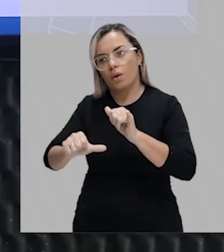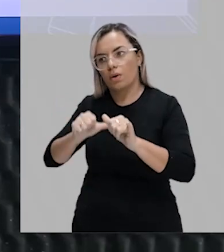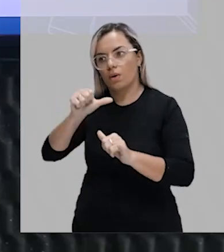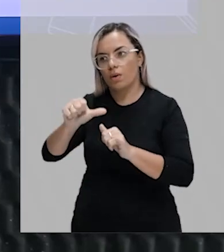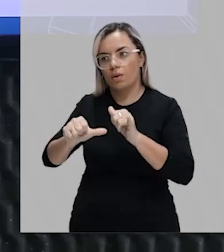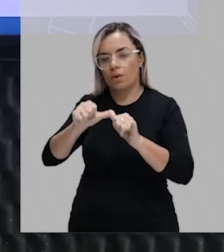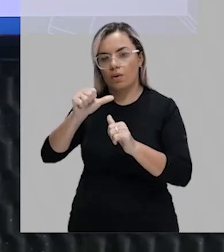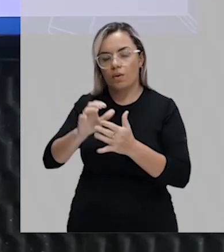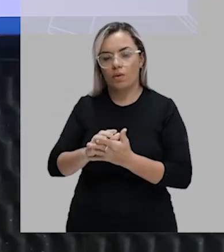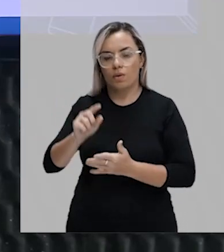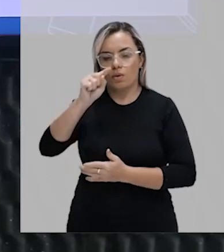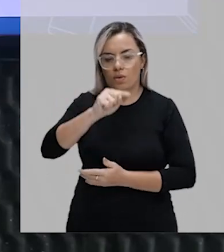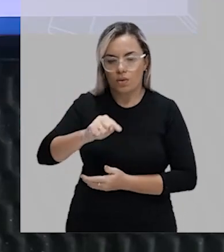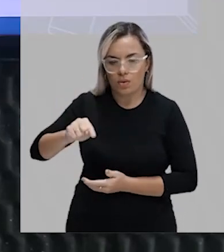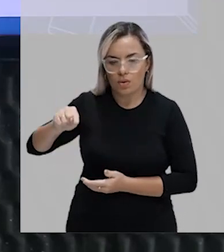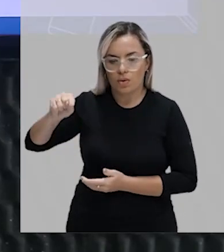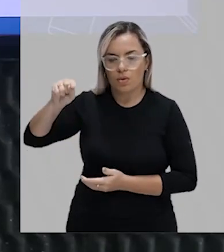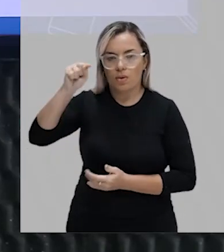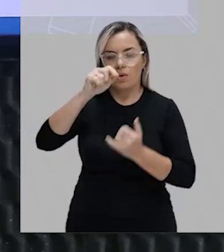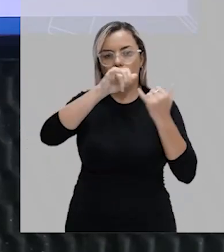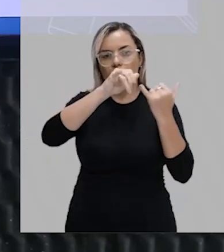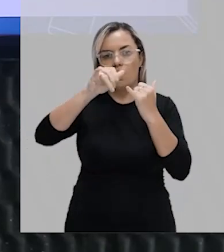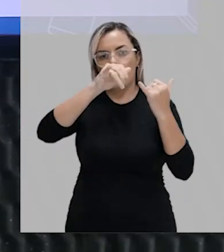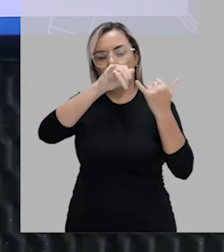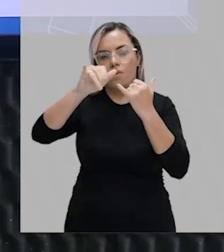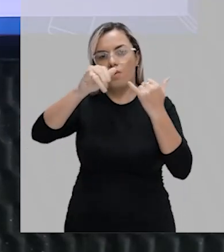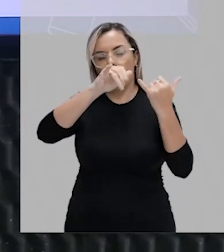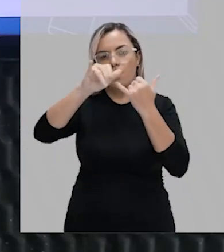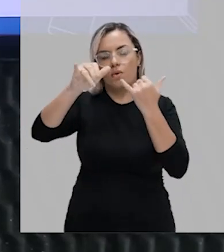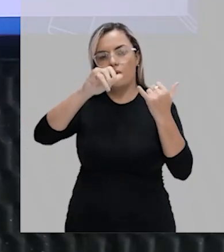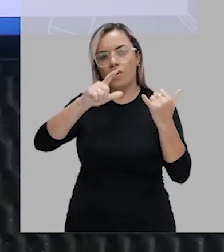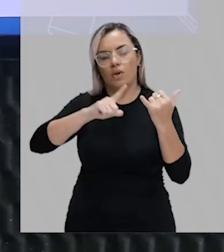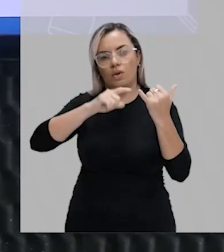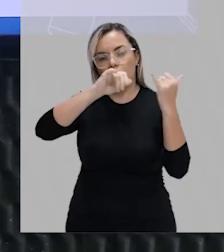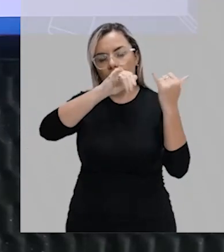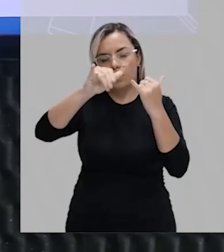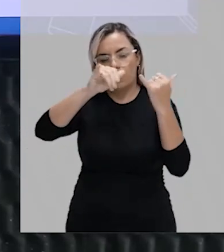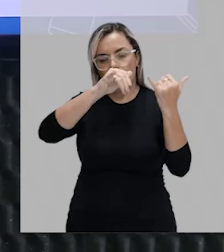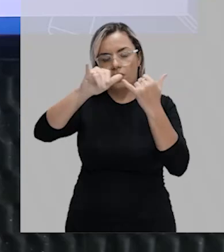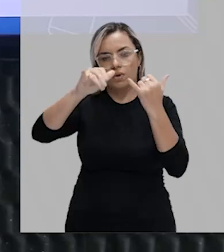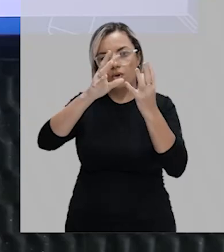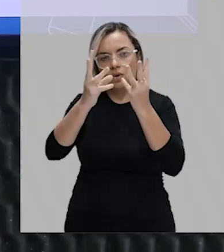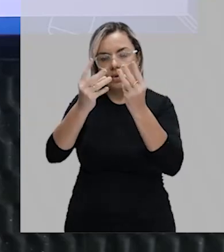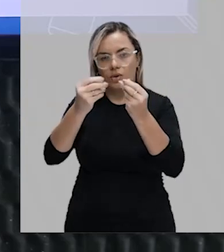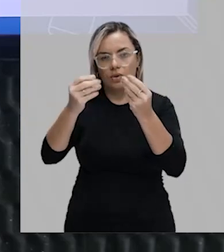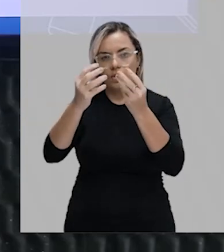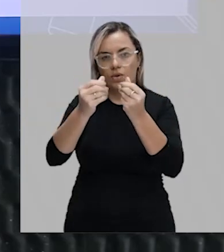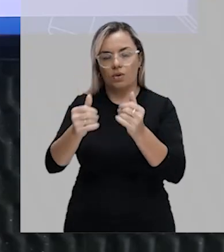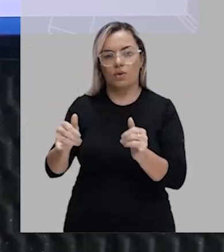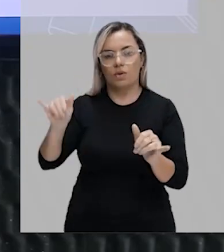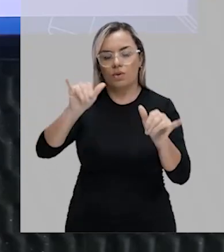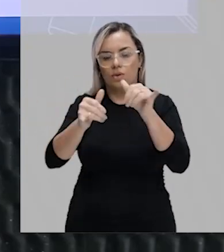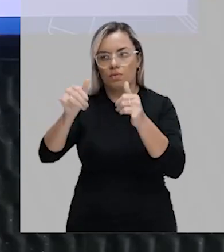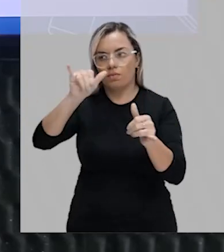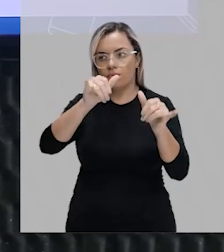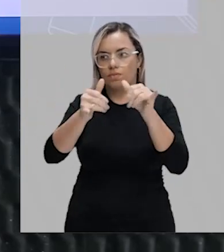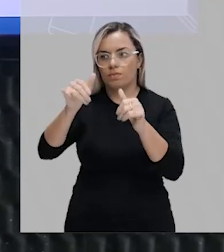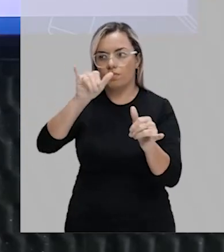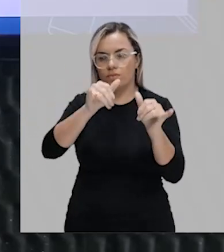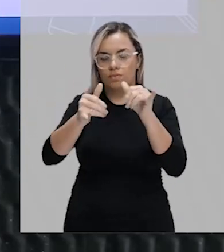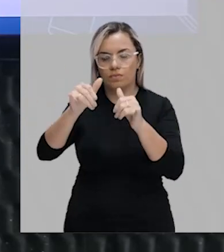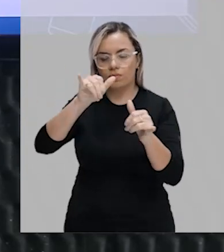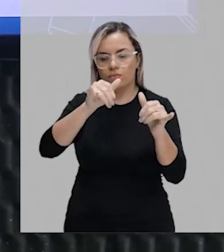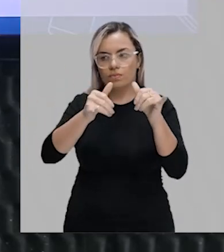aqui nessa região onde tem descargas elétricas, formaram substâncias químicas. Essas substâncias químicas